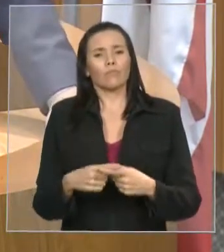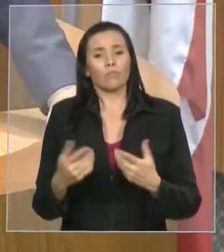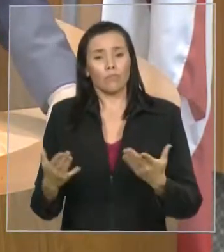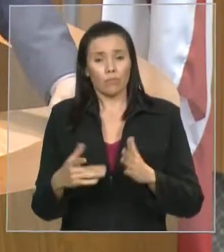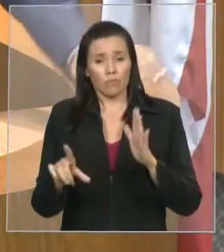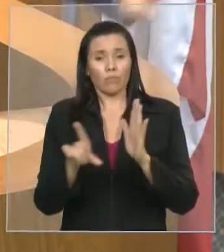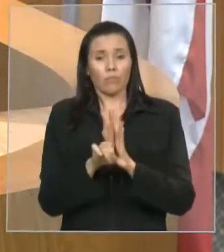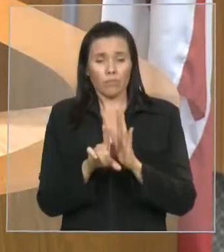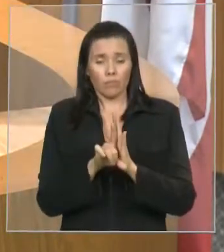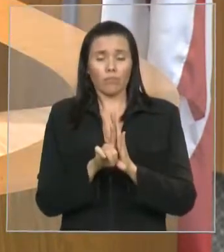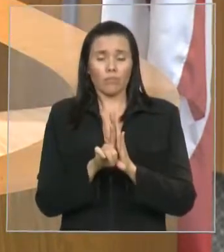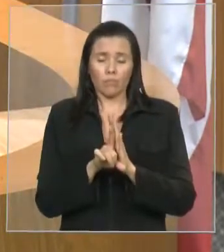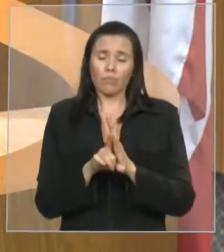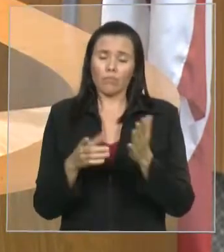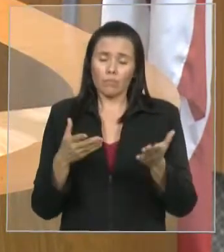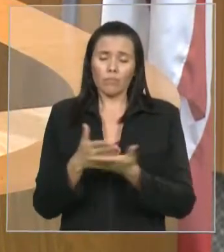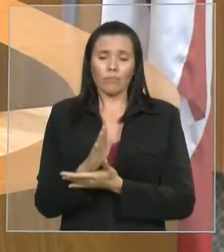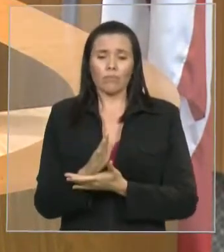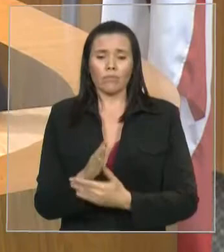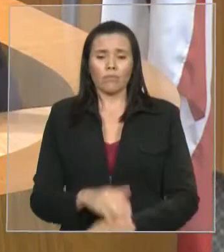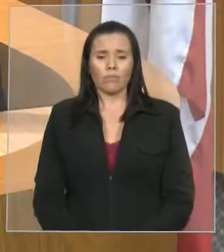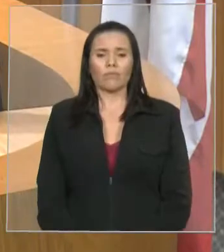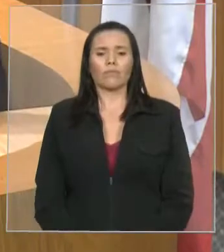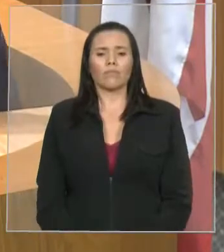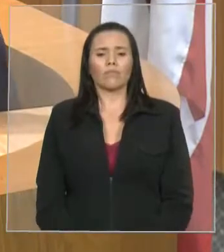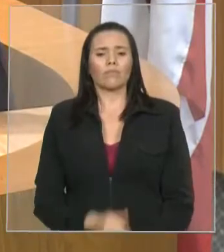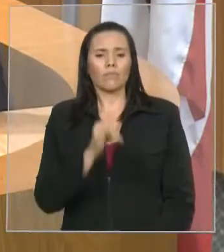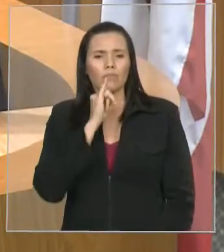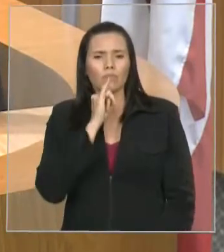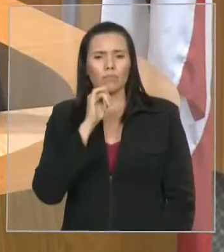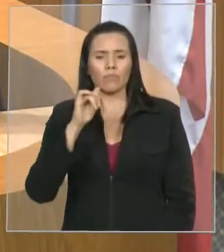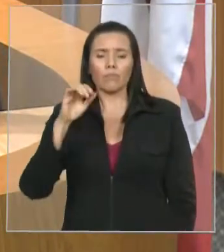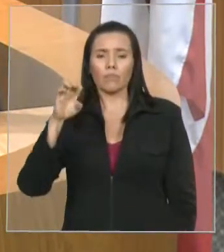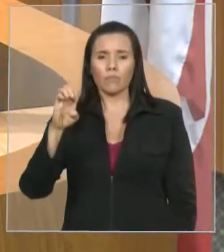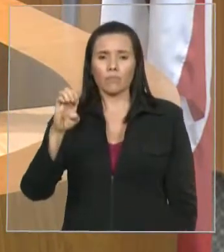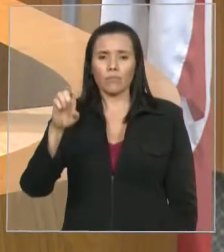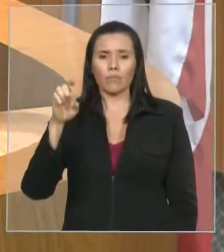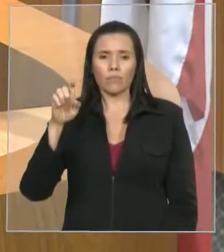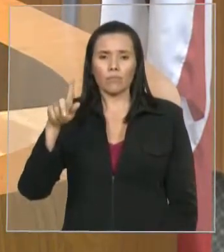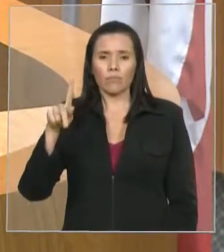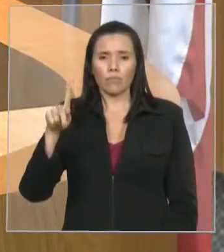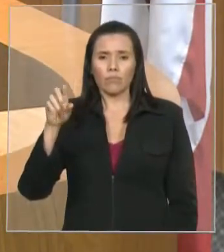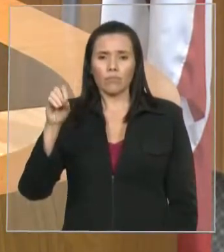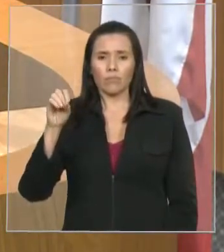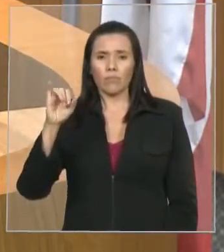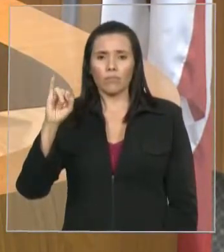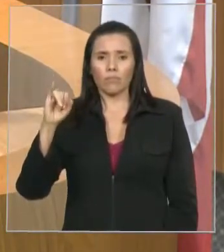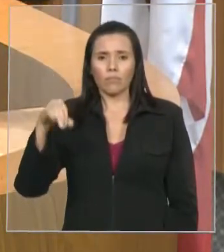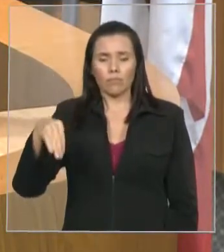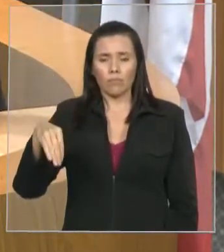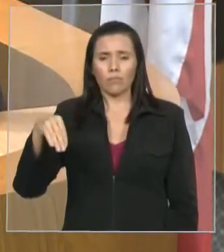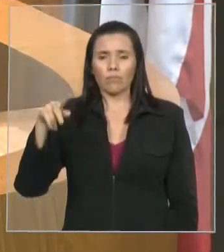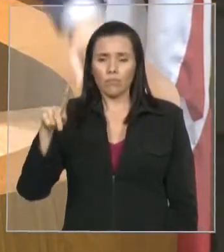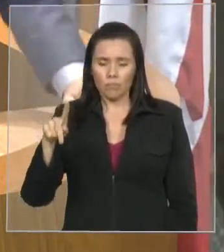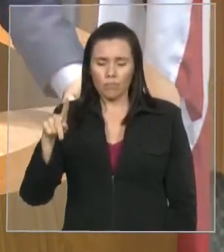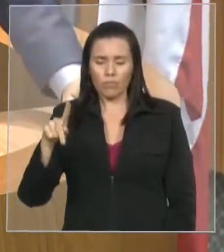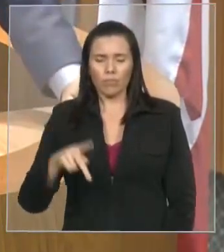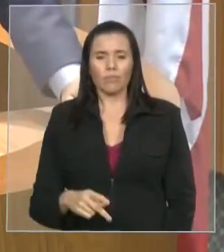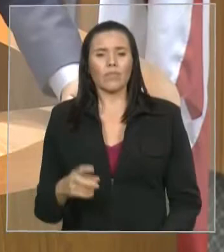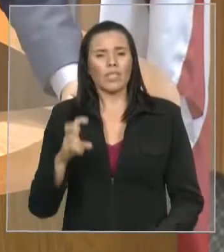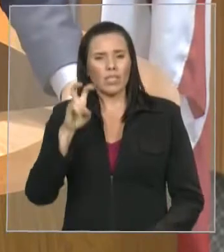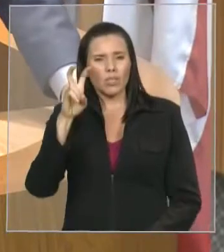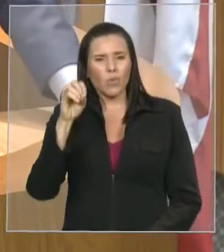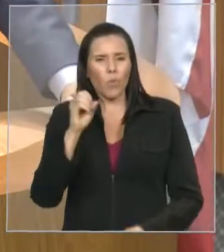Maranhão. Eventos como a ExpoIMP, que vai fazer agora 50 anos, eventos como a FECOIMP e o Salimp, que